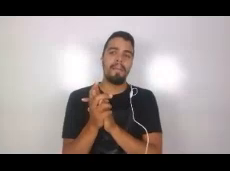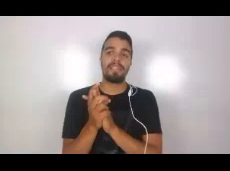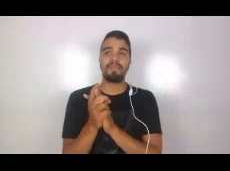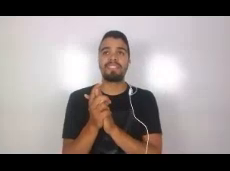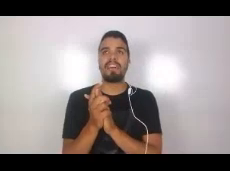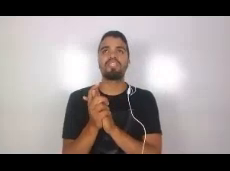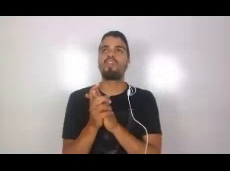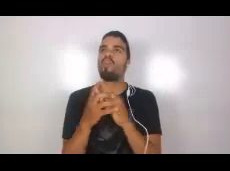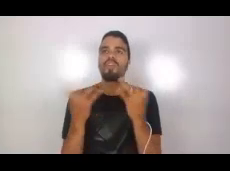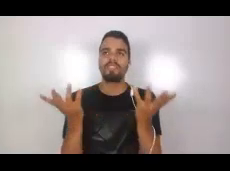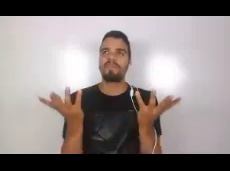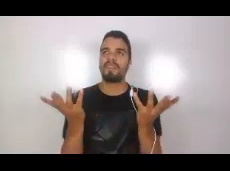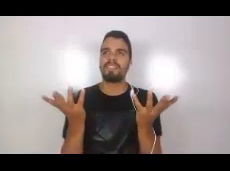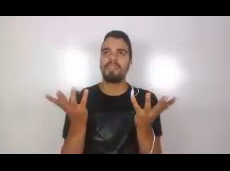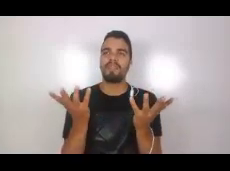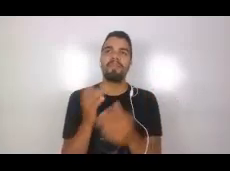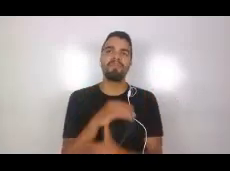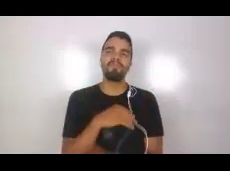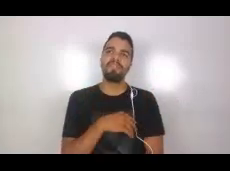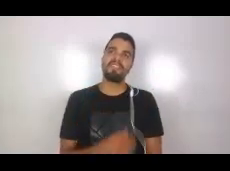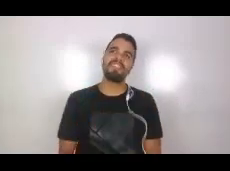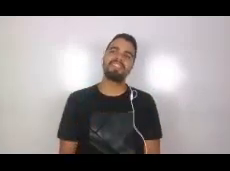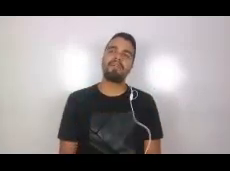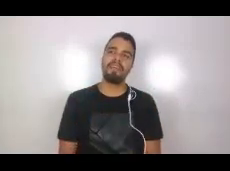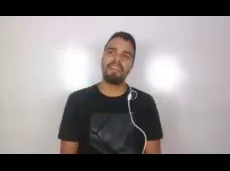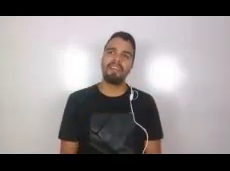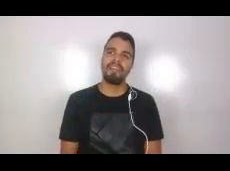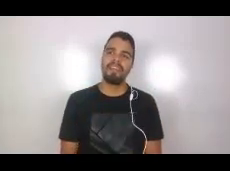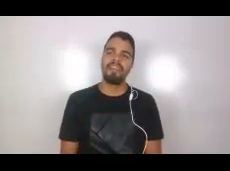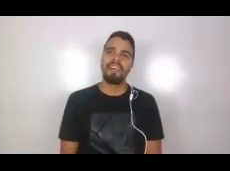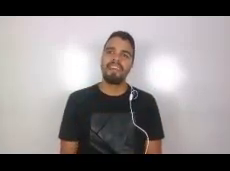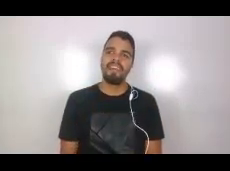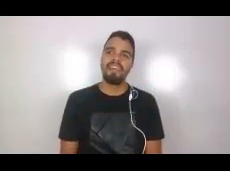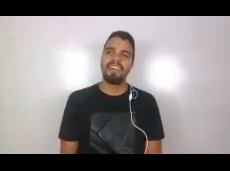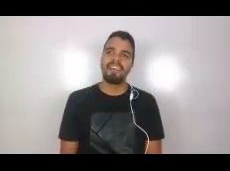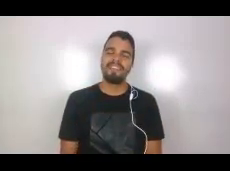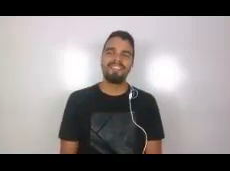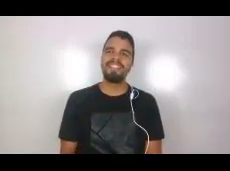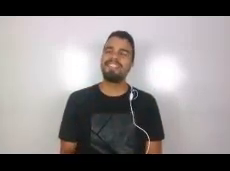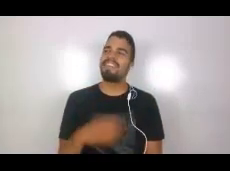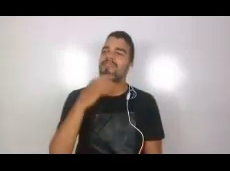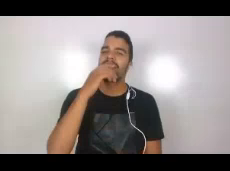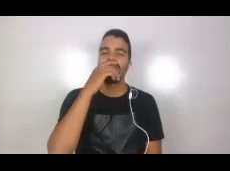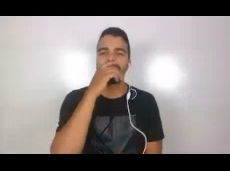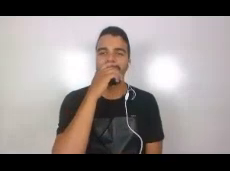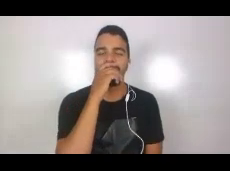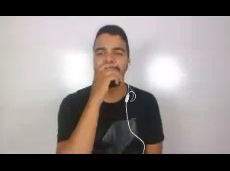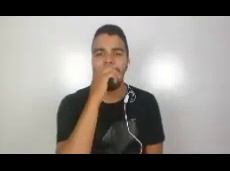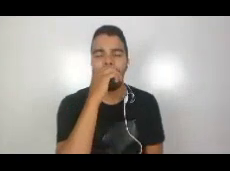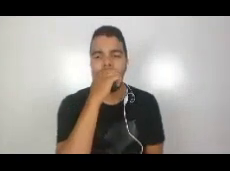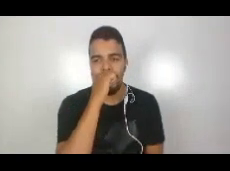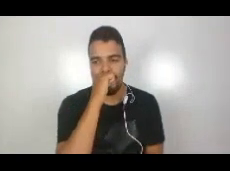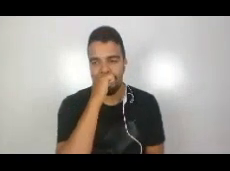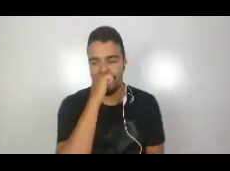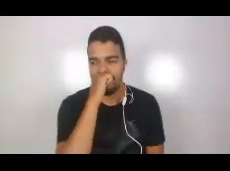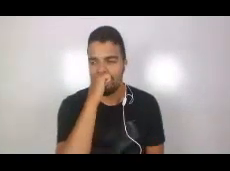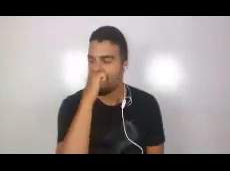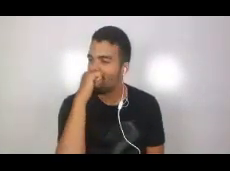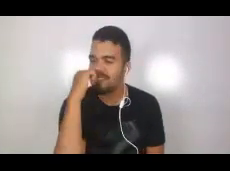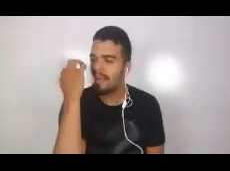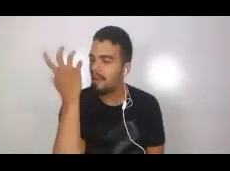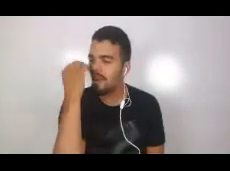né? Por exemplo, o sinal de cores, por exemplo. É muito difícil a gente saber dizer como é que eu vou dizer amarelo,